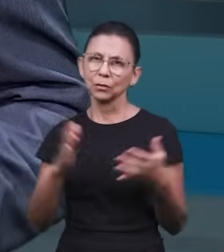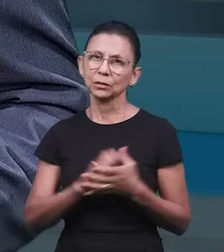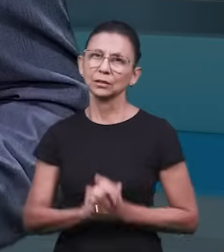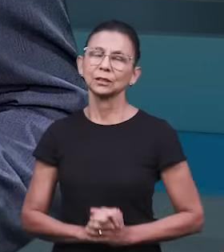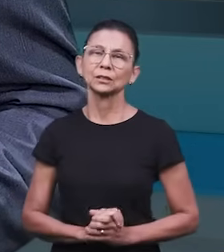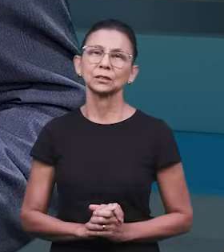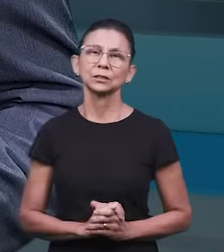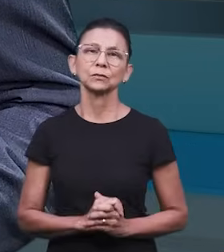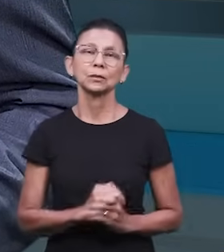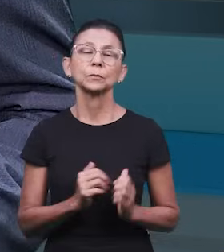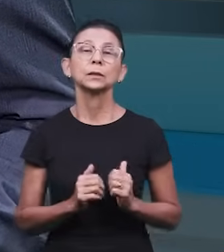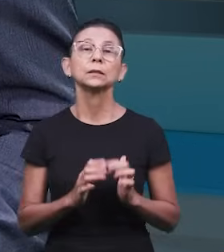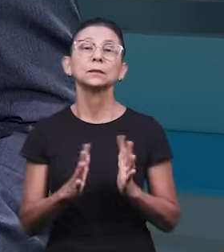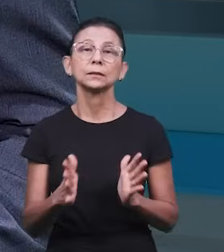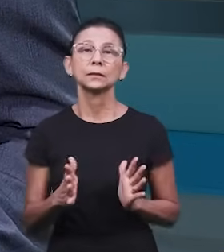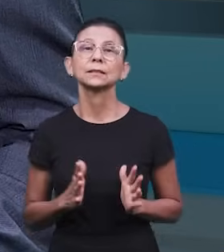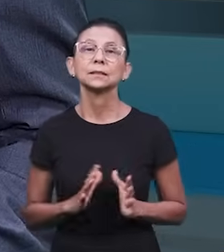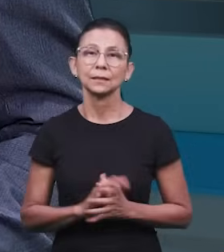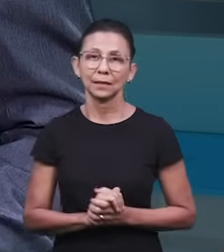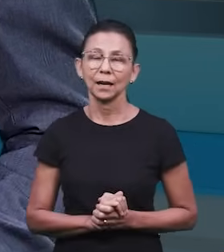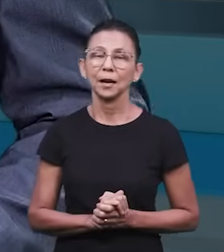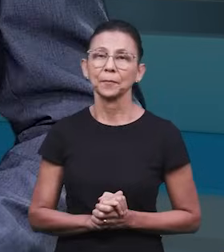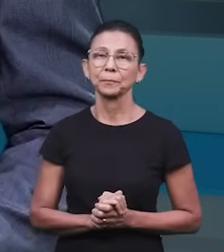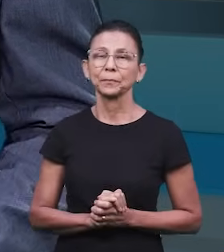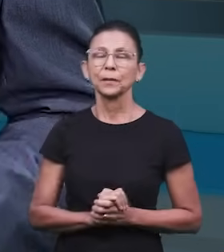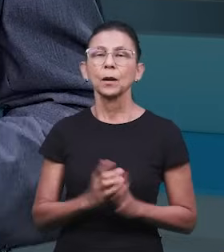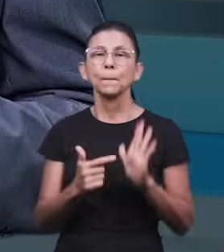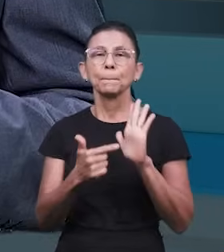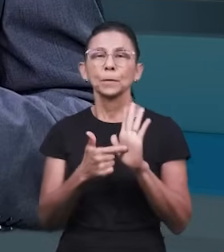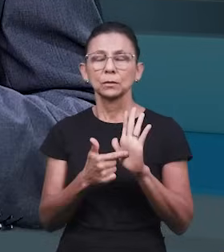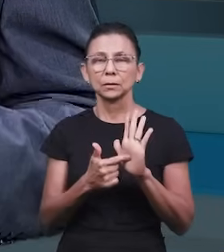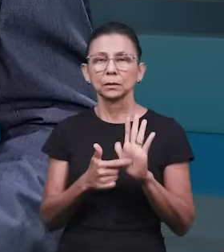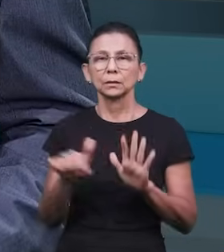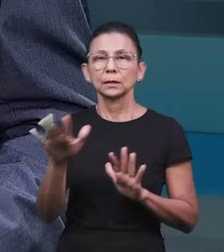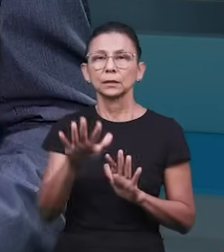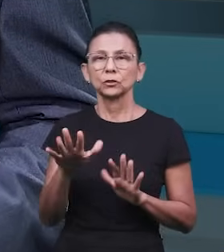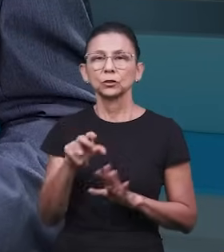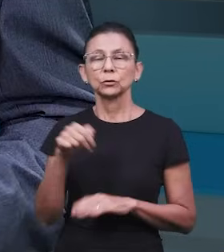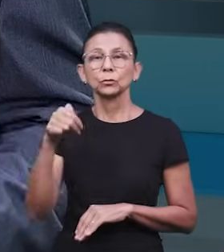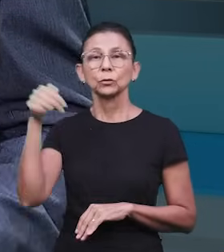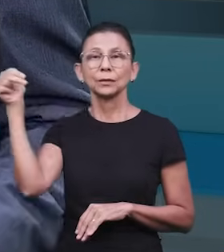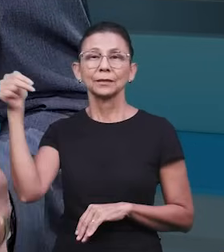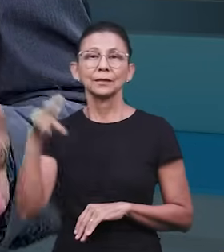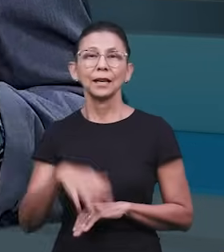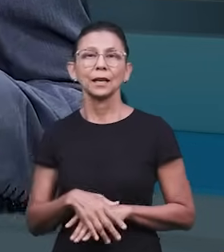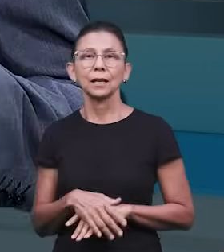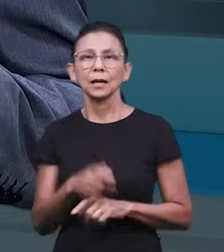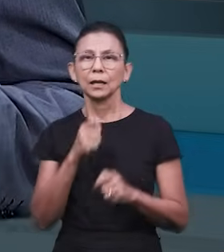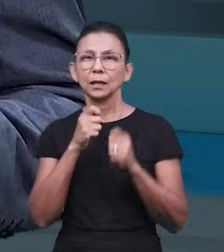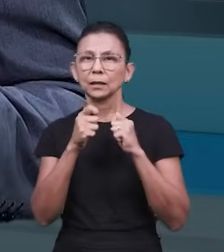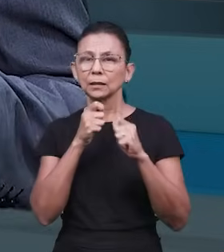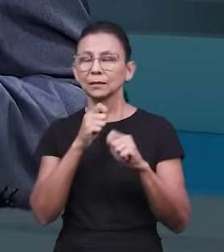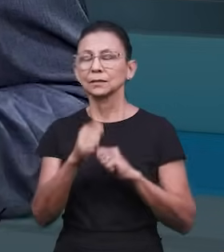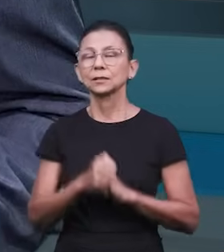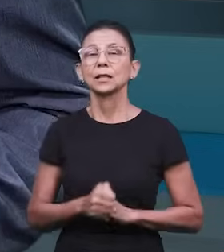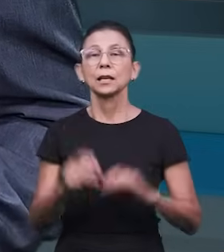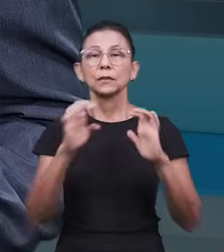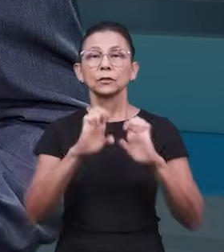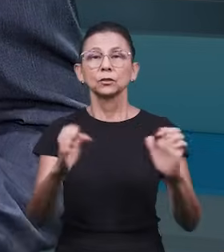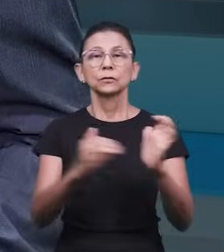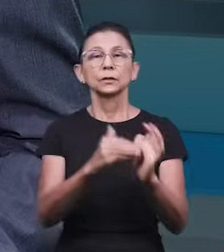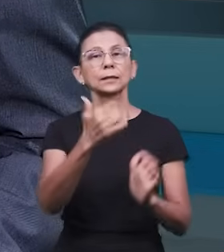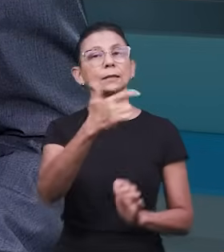vamos iniciar a nossa contribuição aqui da região Nordeste, exibindo uma reportagem sobre uma ação do trabalho Evangelho